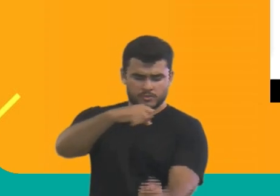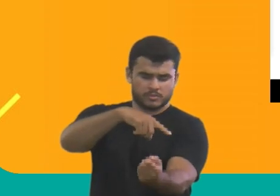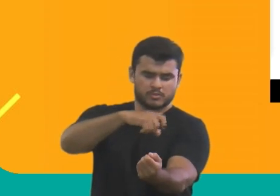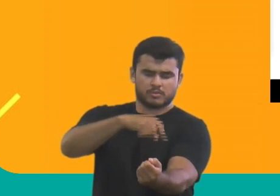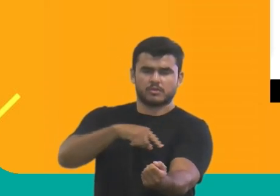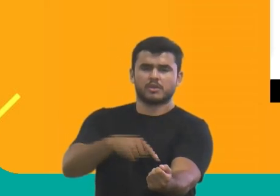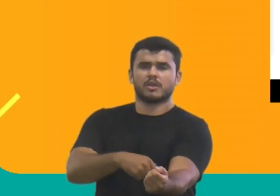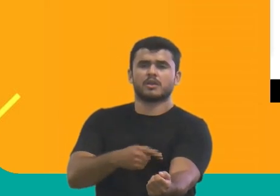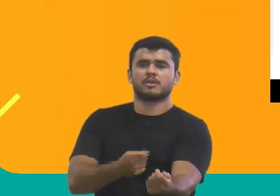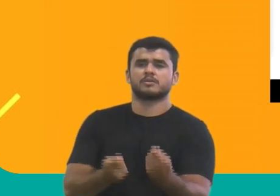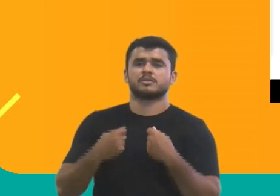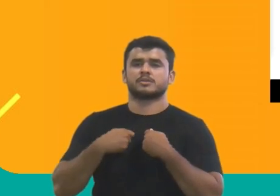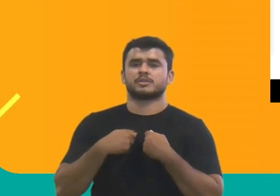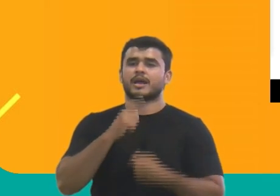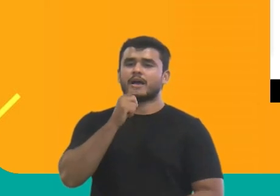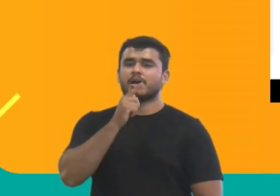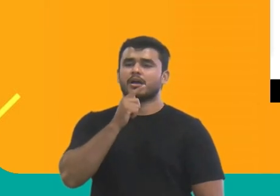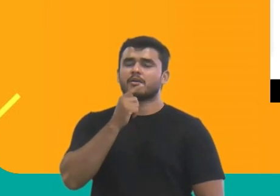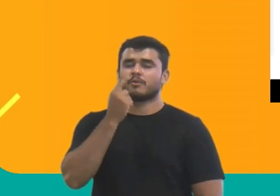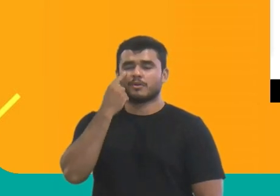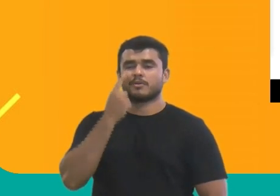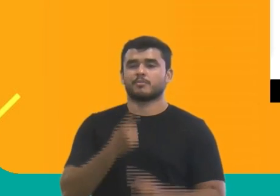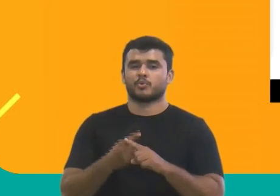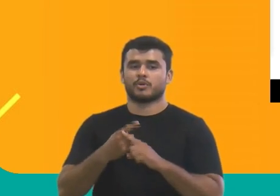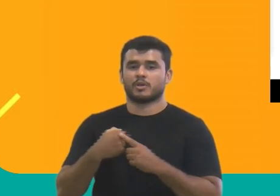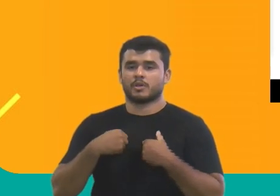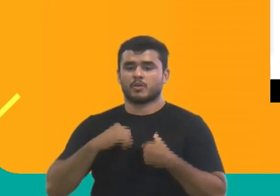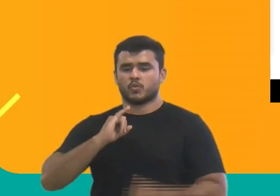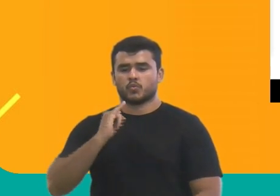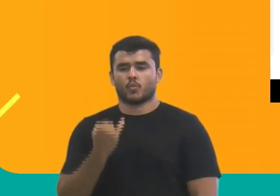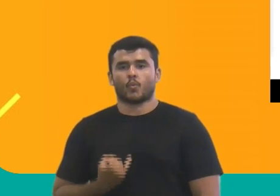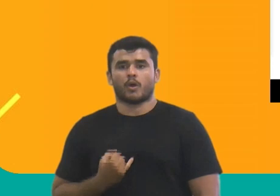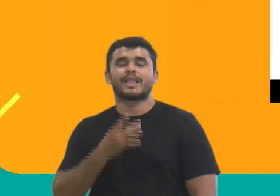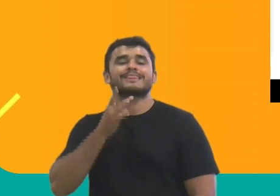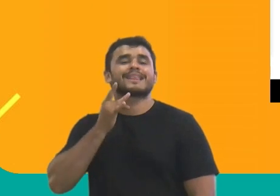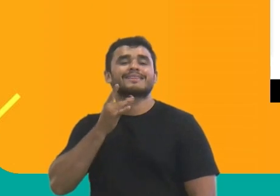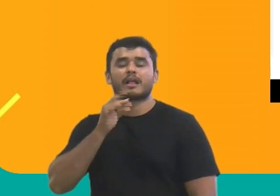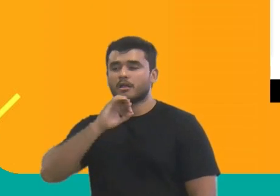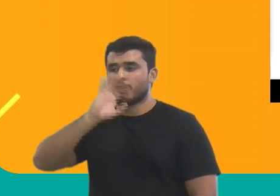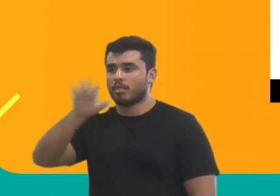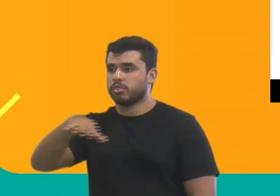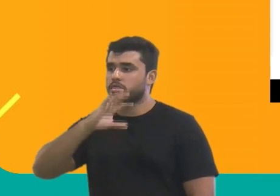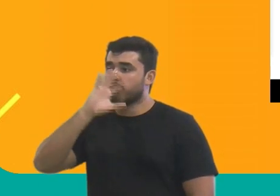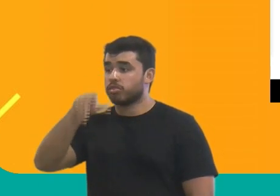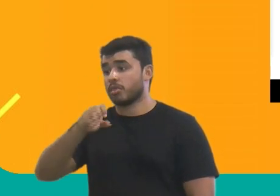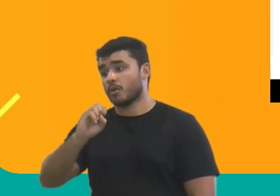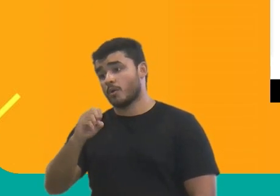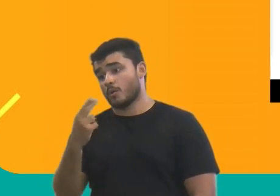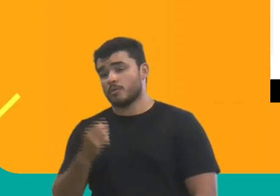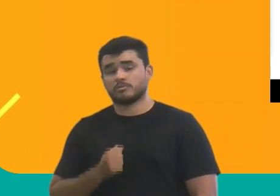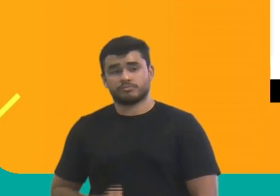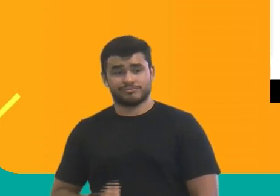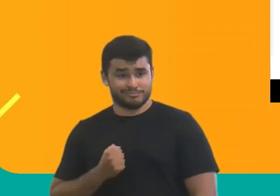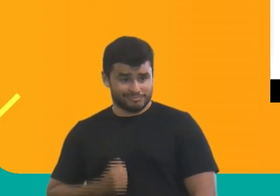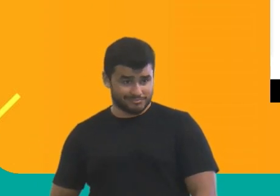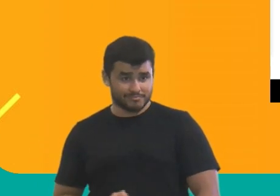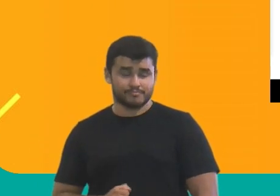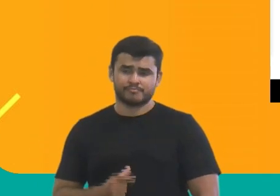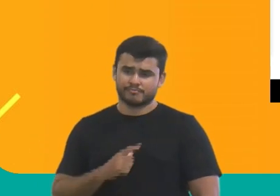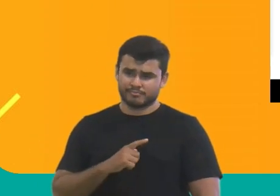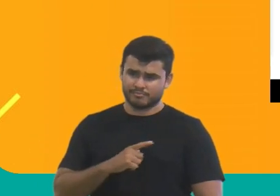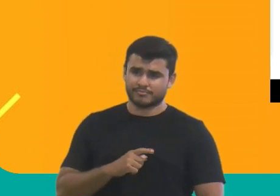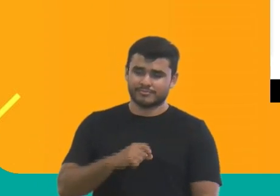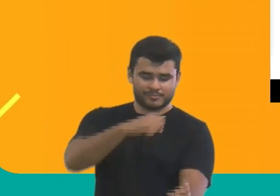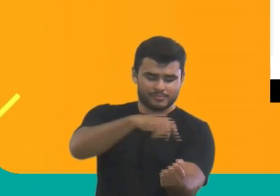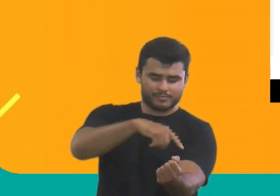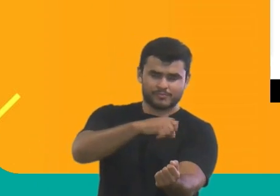ou diarreia. O modo de preparo é conhecido por quase todas as pessoas. Já esteve presente em peças publicitárias, áudio, vídeo, imagem e